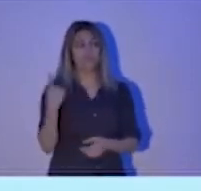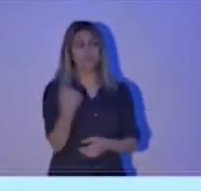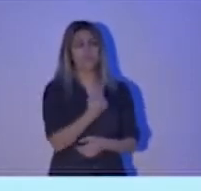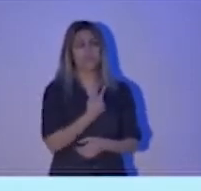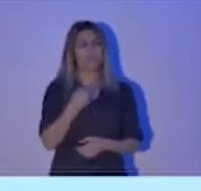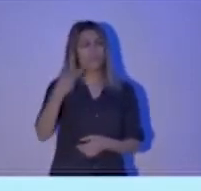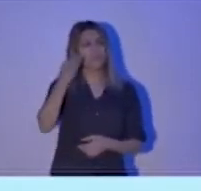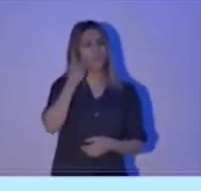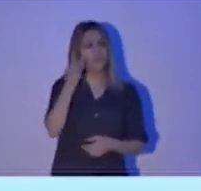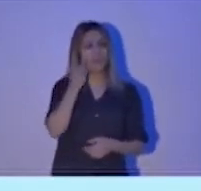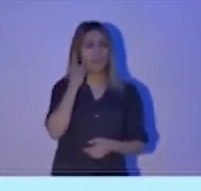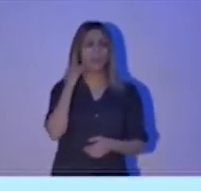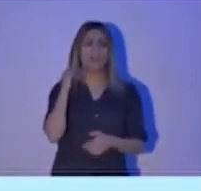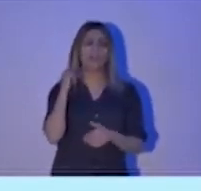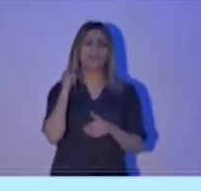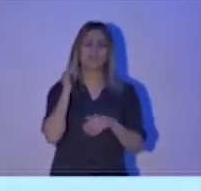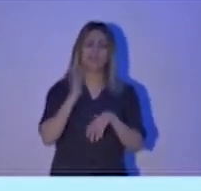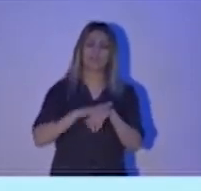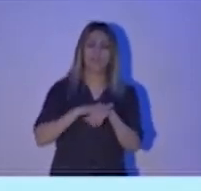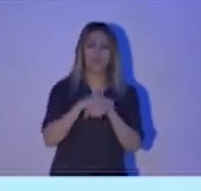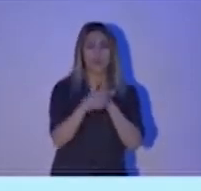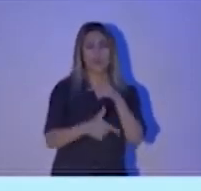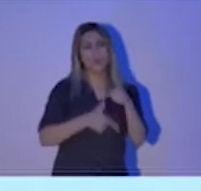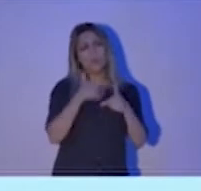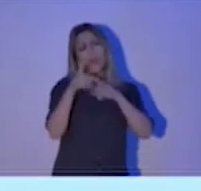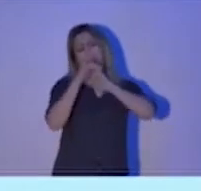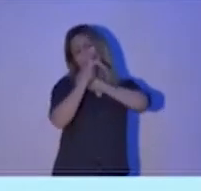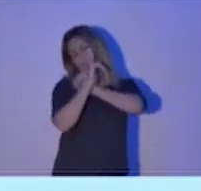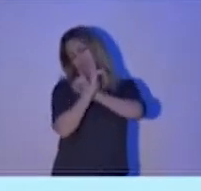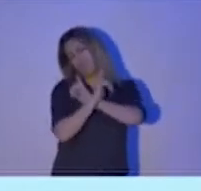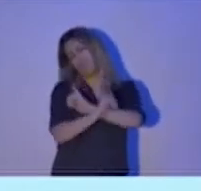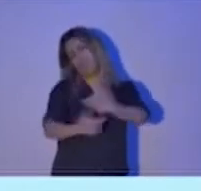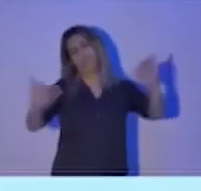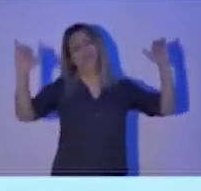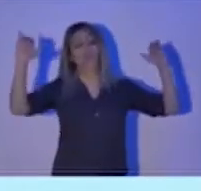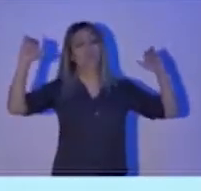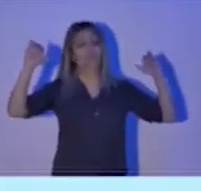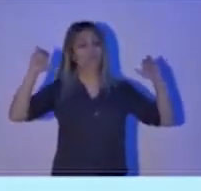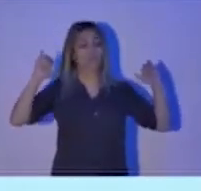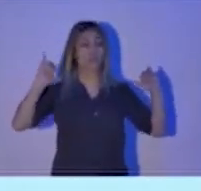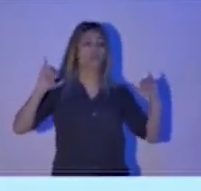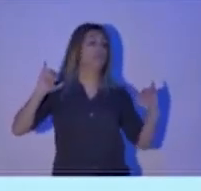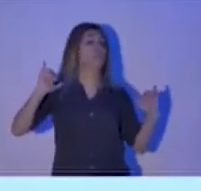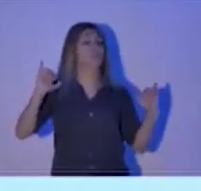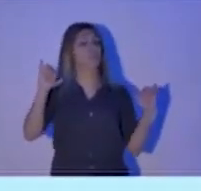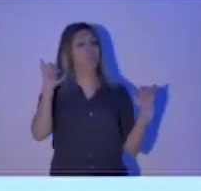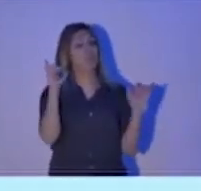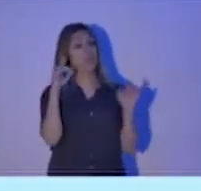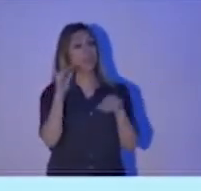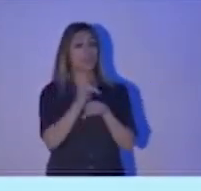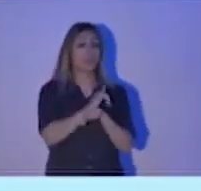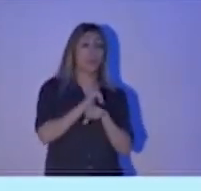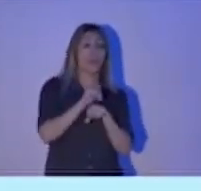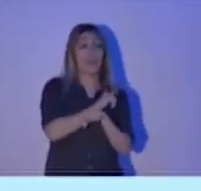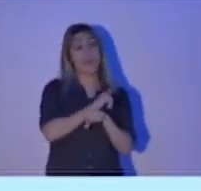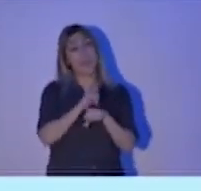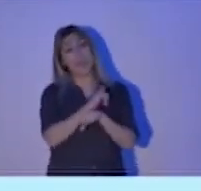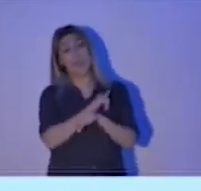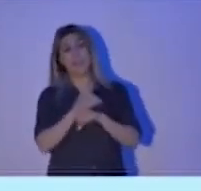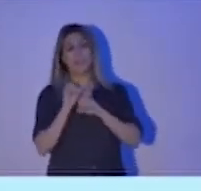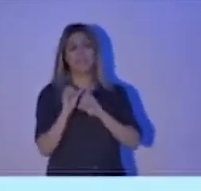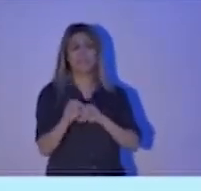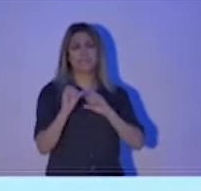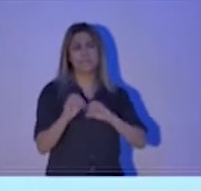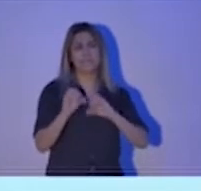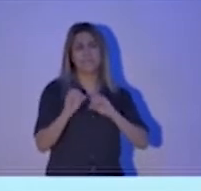a maior publicidade possível, porque eu creio que a perenidade da estratégia na educação é que faz com que ela dê